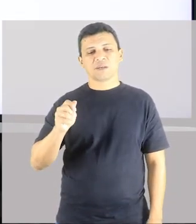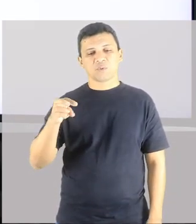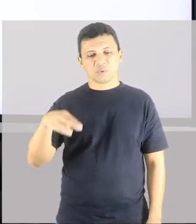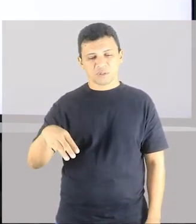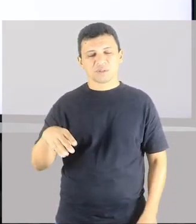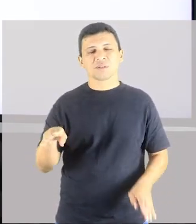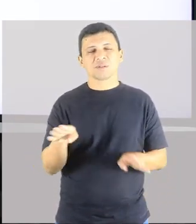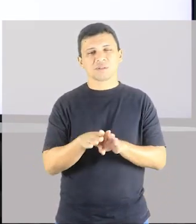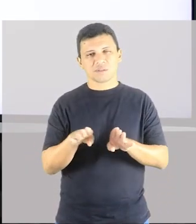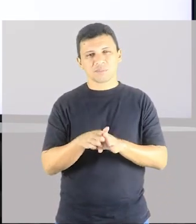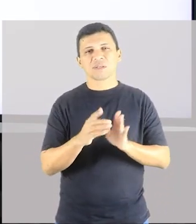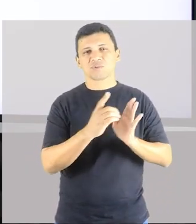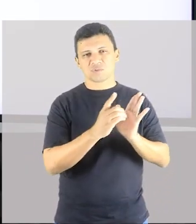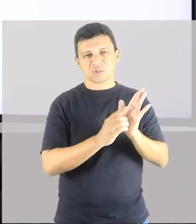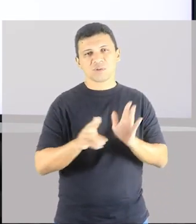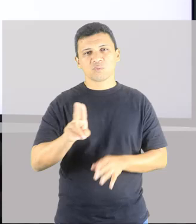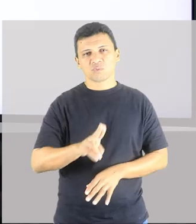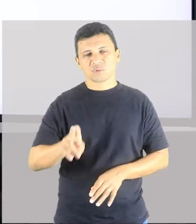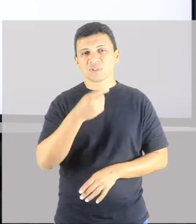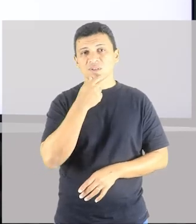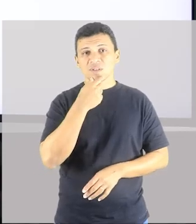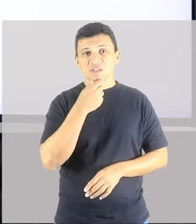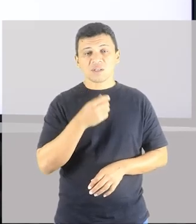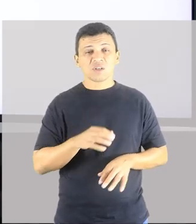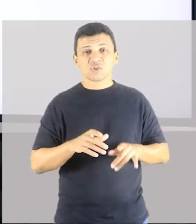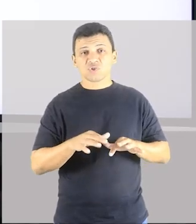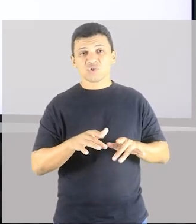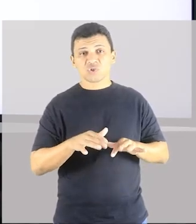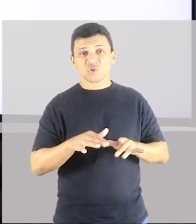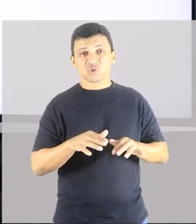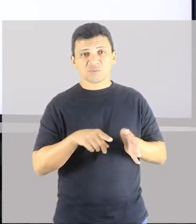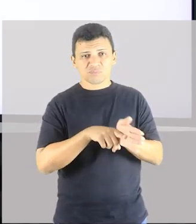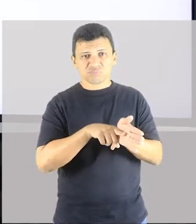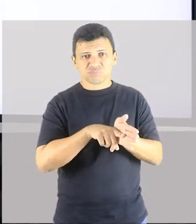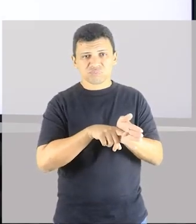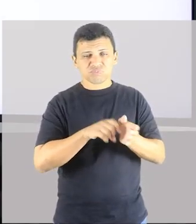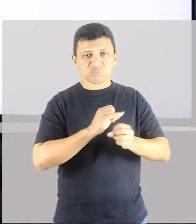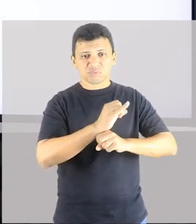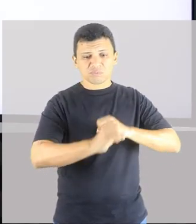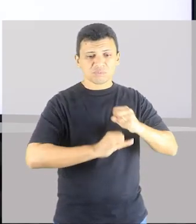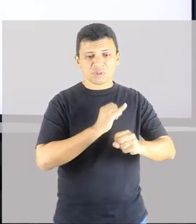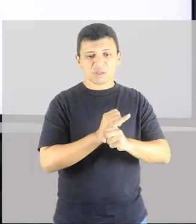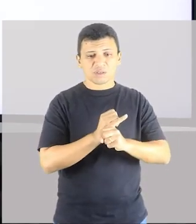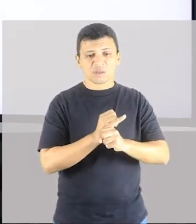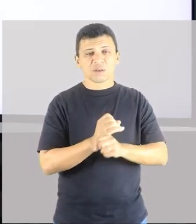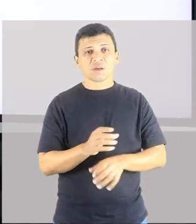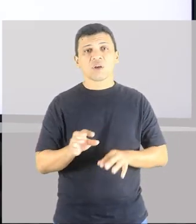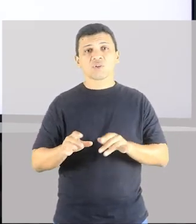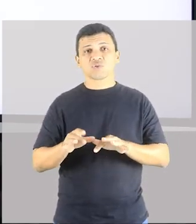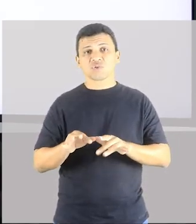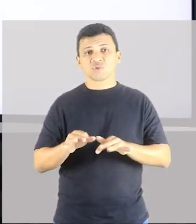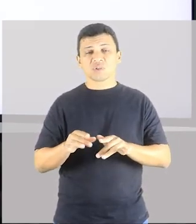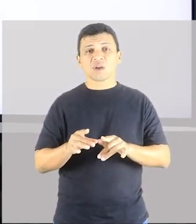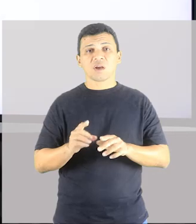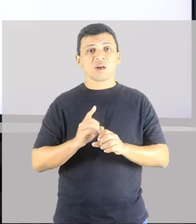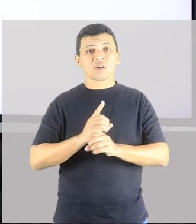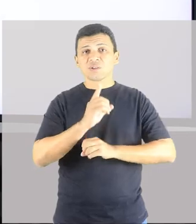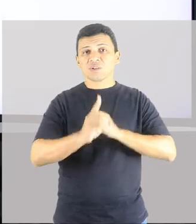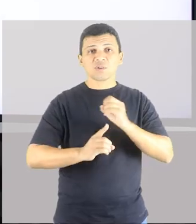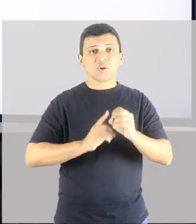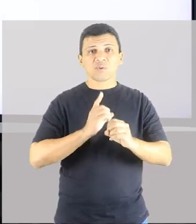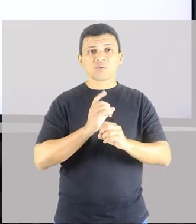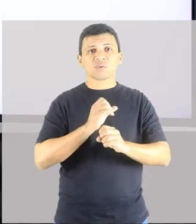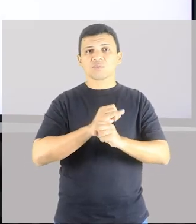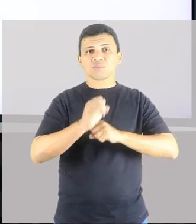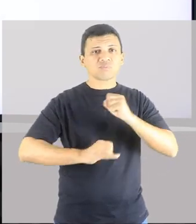em inglês. Quando você pesquisa, por exemplo, no Google ou em um outro buscador da internet e você coloca dicionários online em